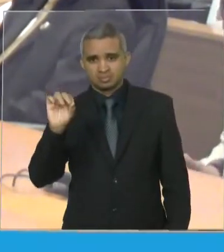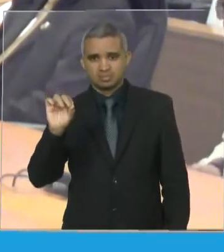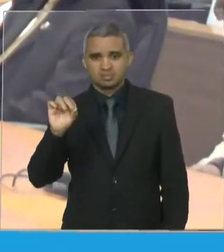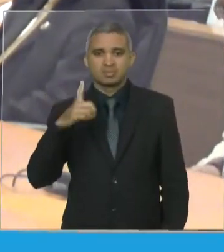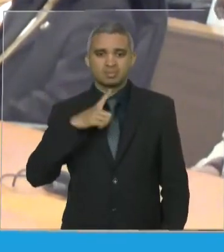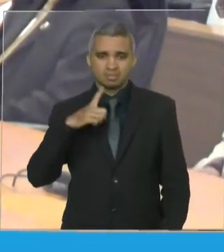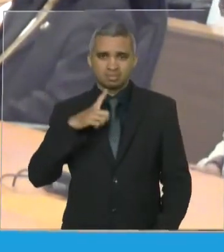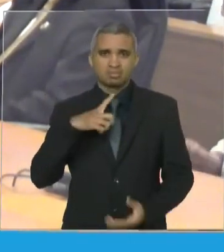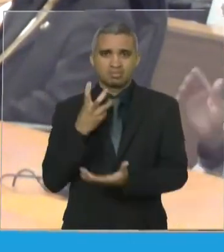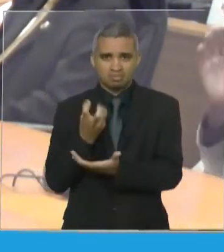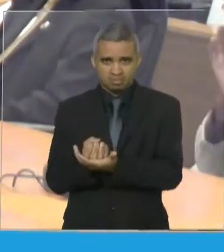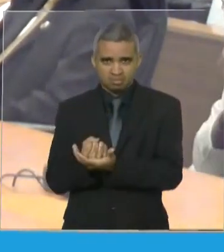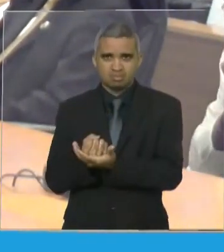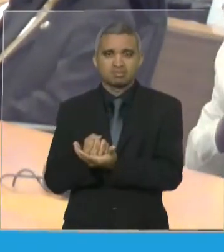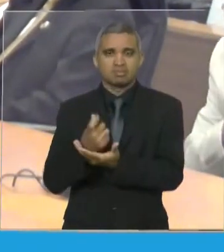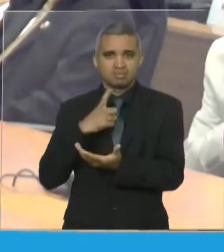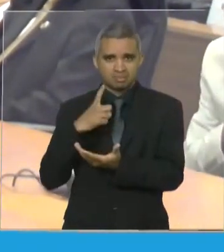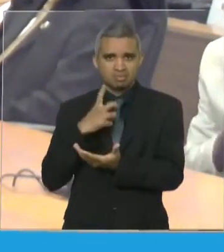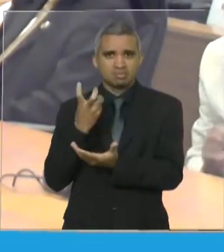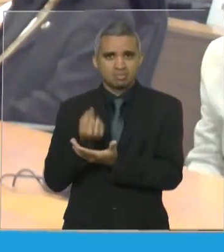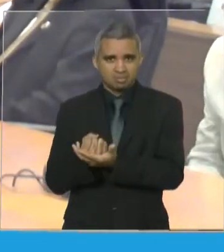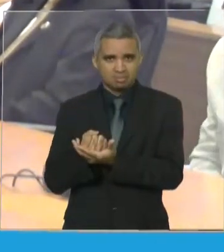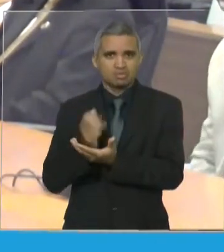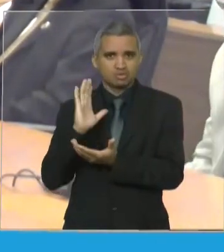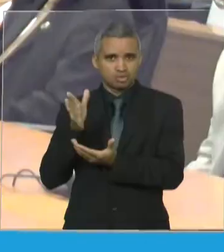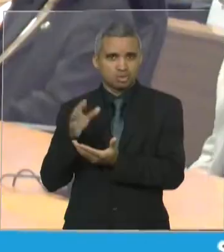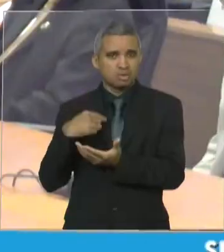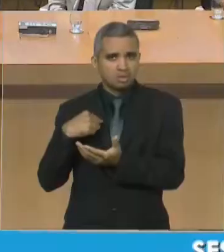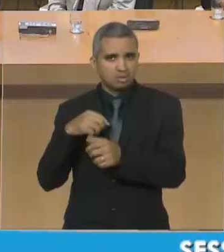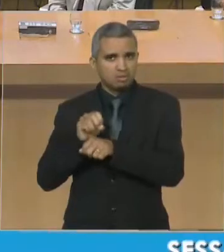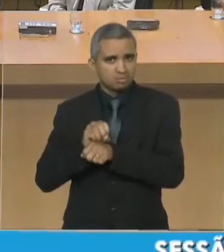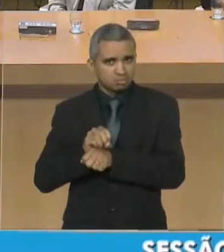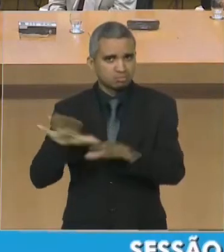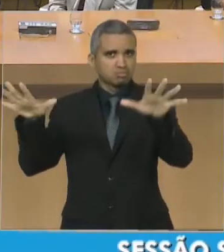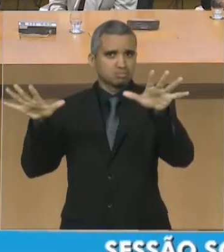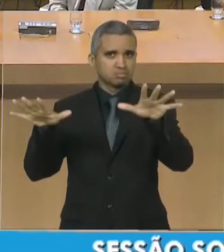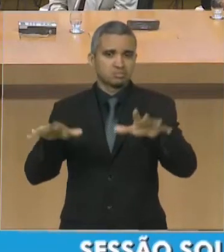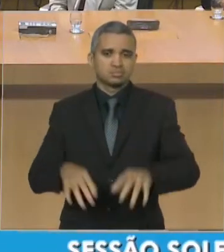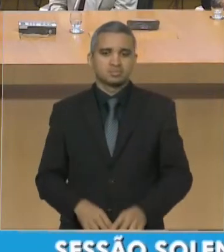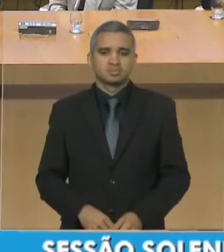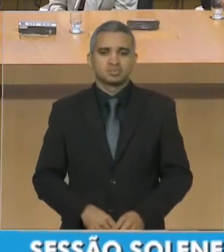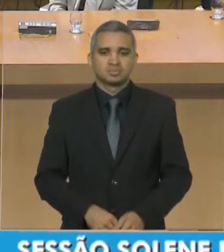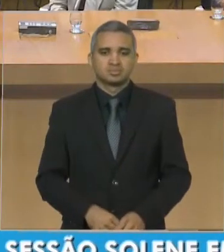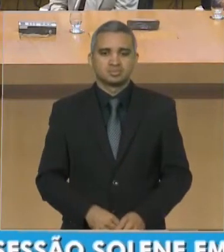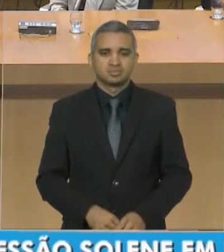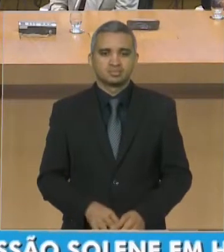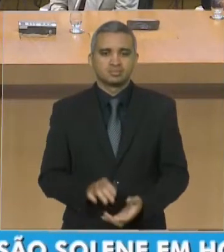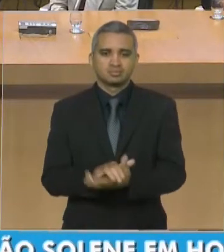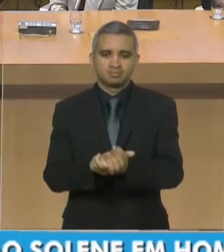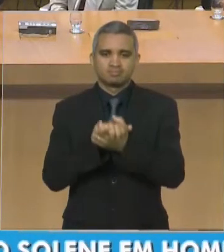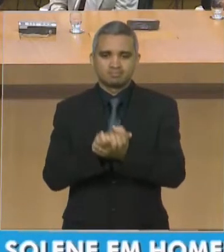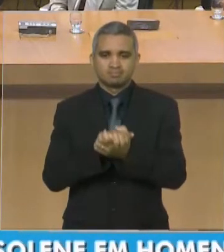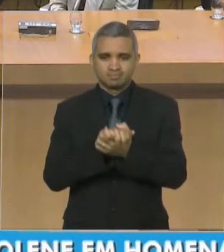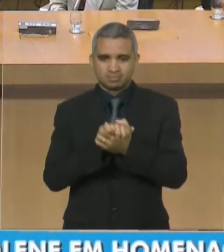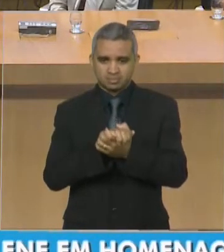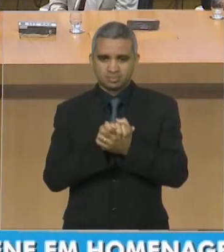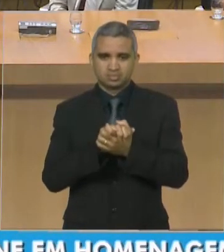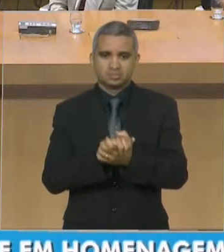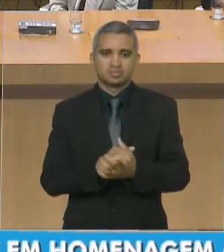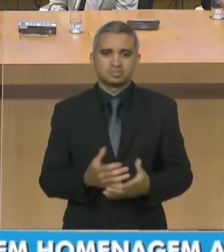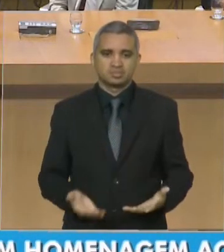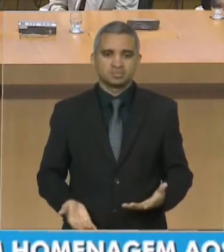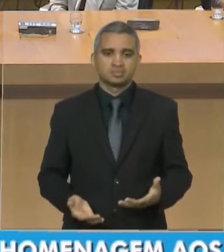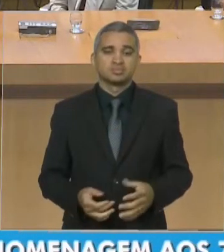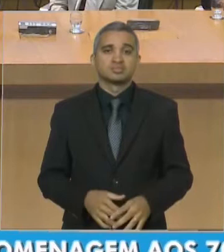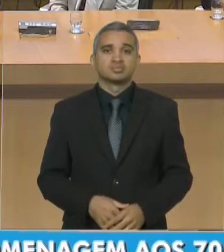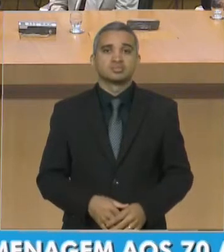bispo? Eu vou divulgar essa palavra do senhor, bispo. Parabéns. E não temos mais o que nós temos